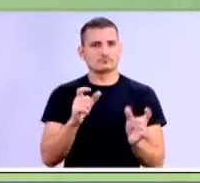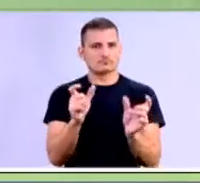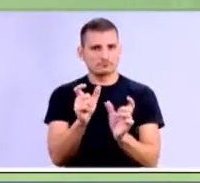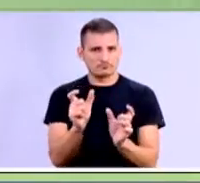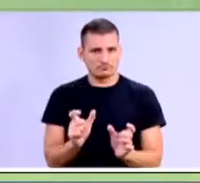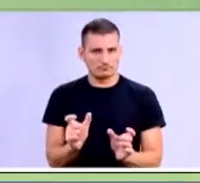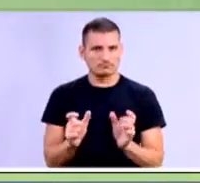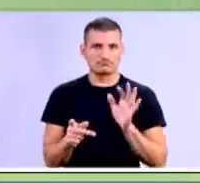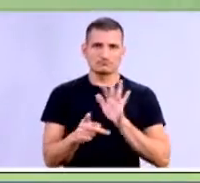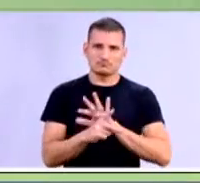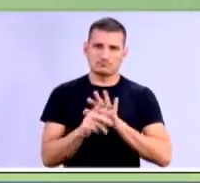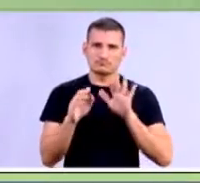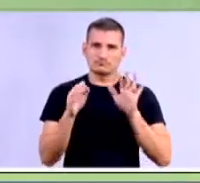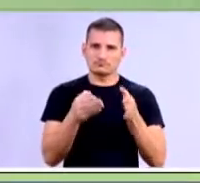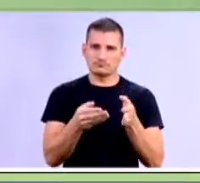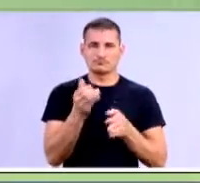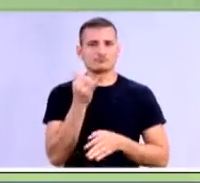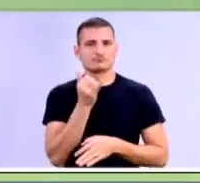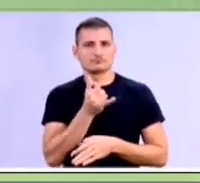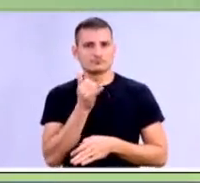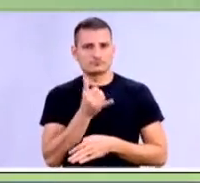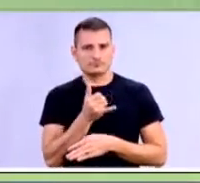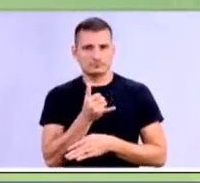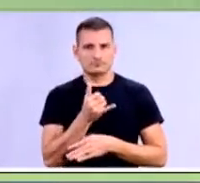com foco narrativo,